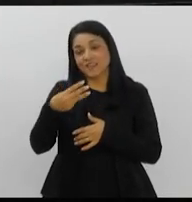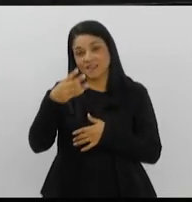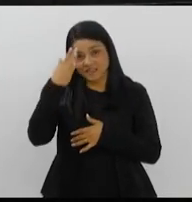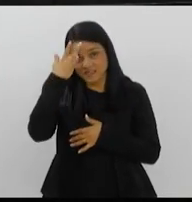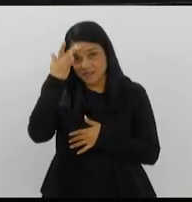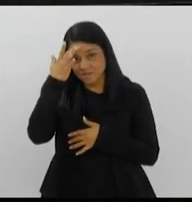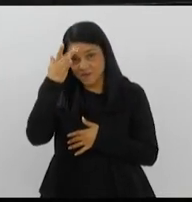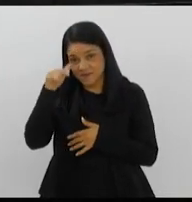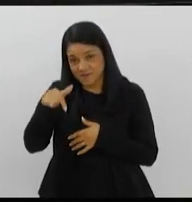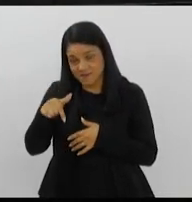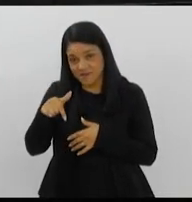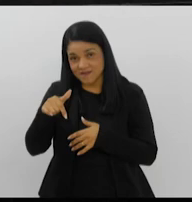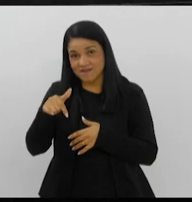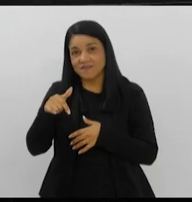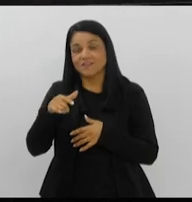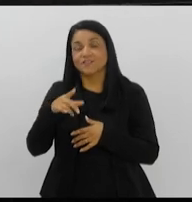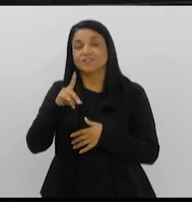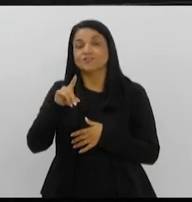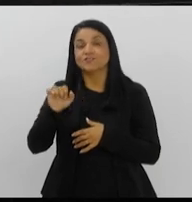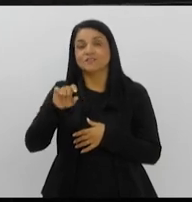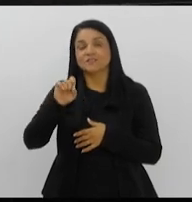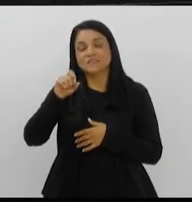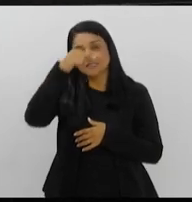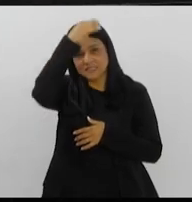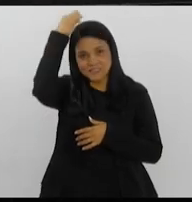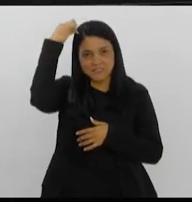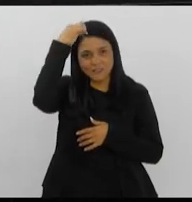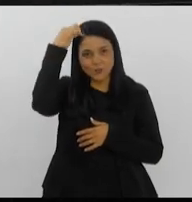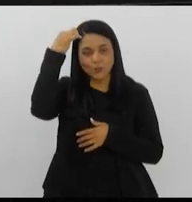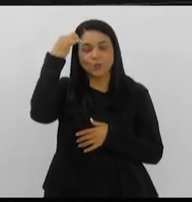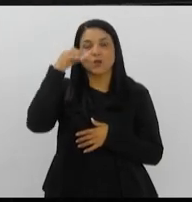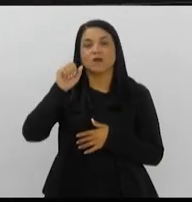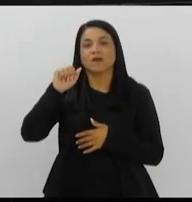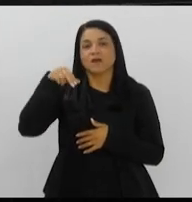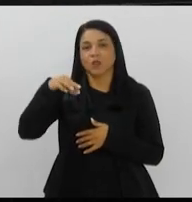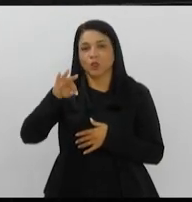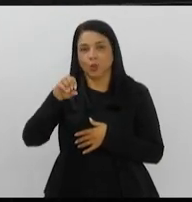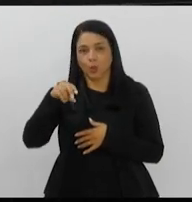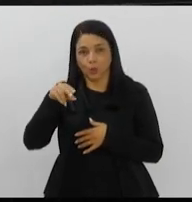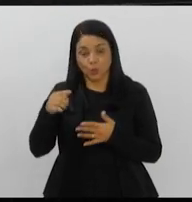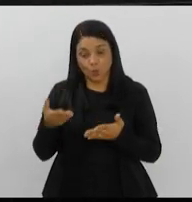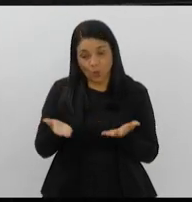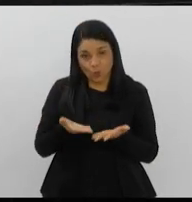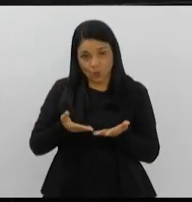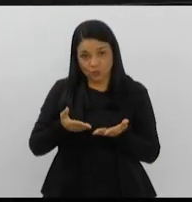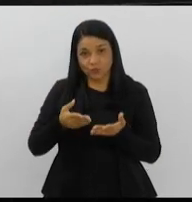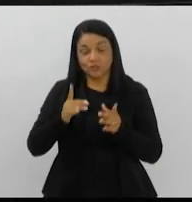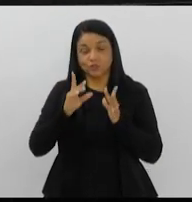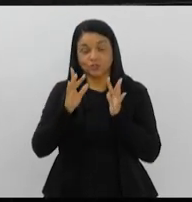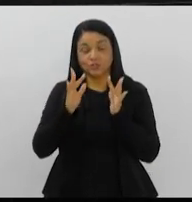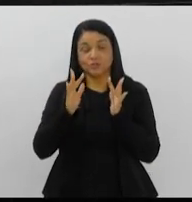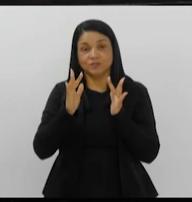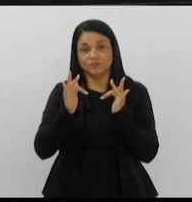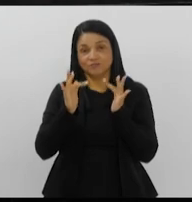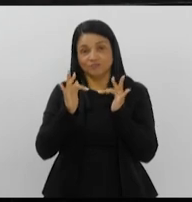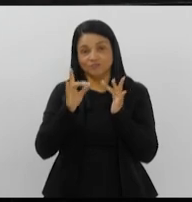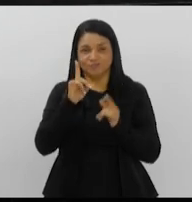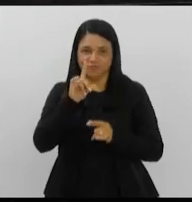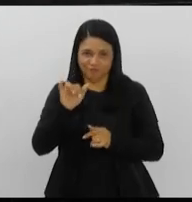dos namorados. Aconselho Vossa Excelência, que eu sei que é um homem